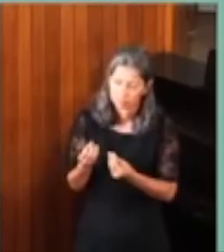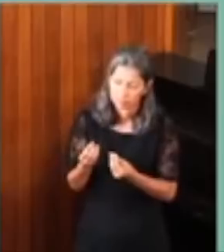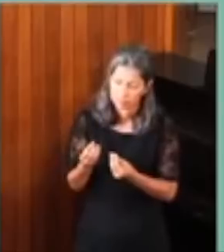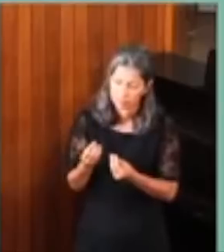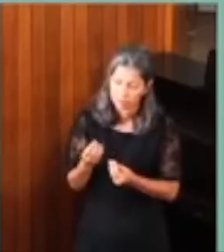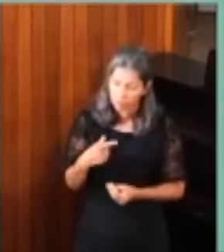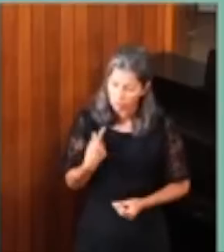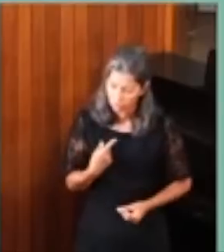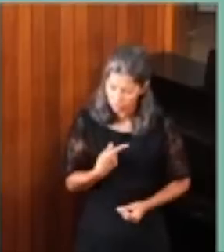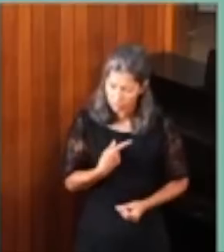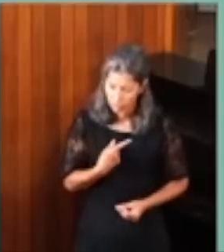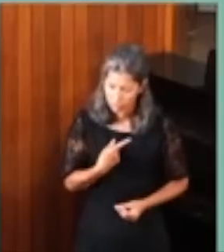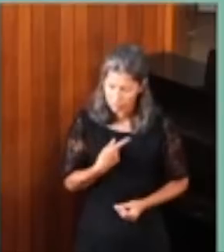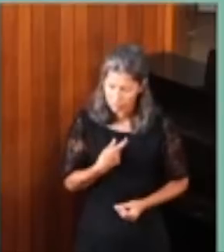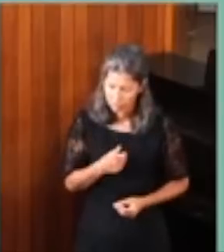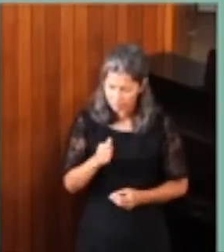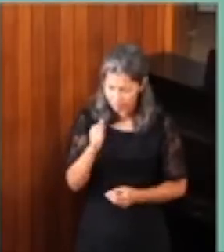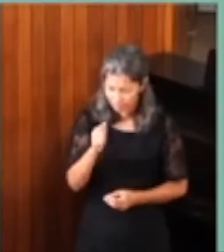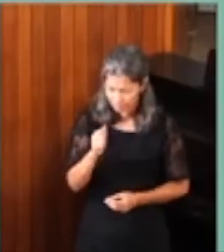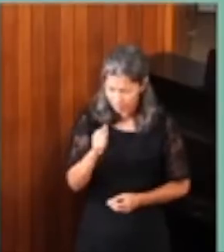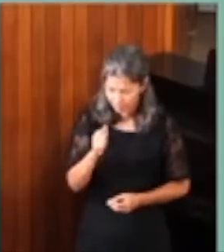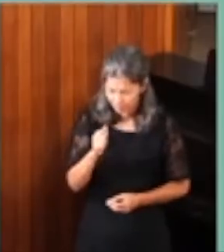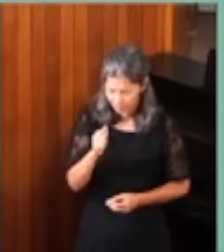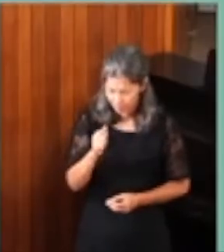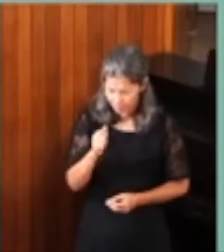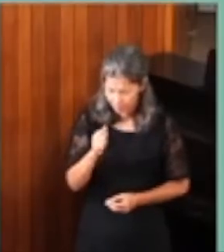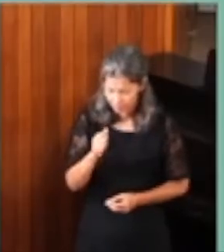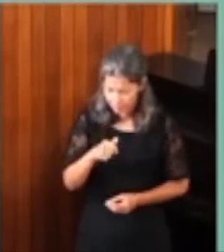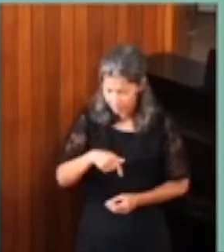né? Se você quiser mais detalhes,